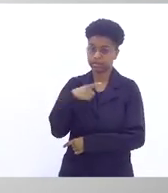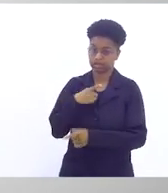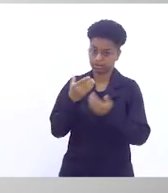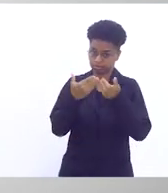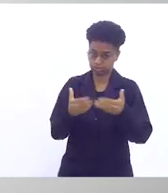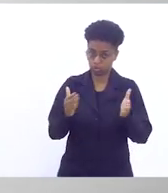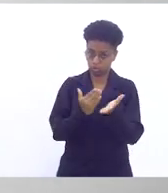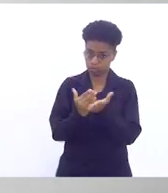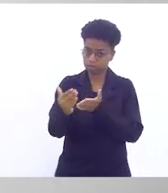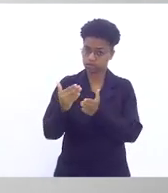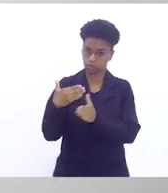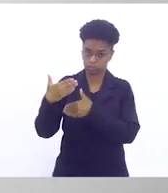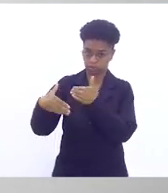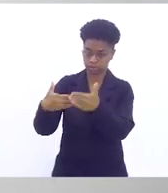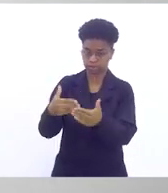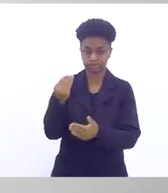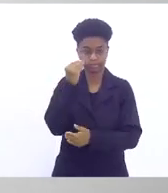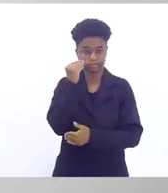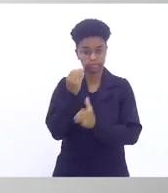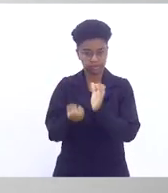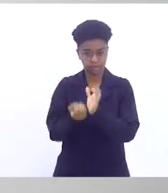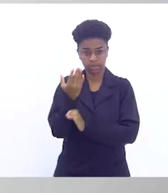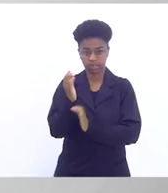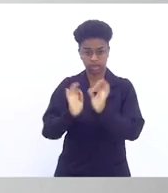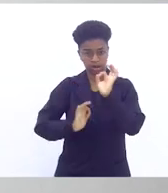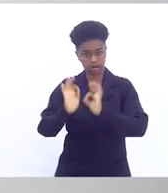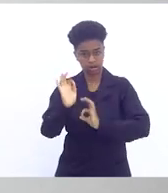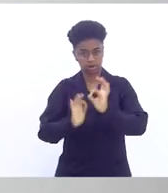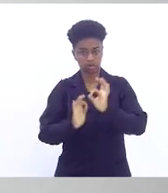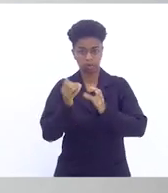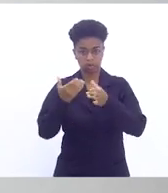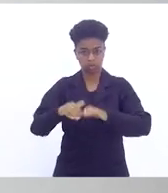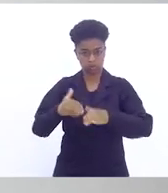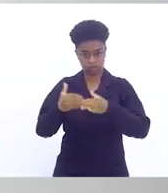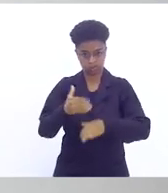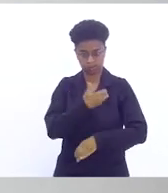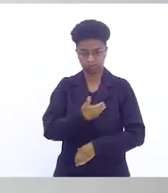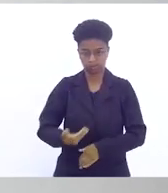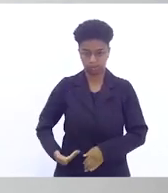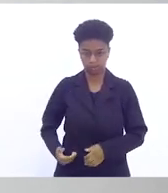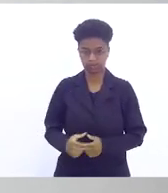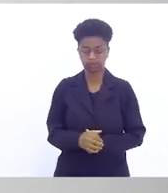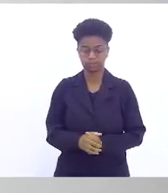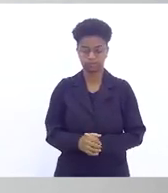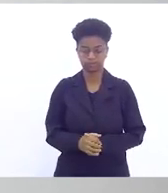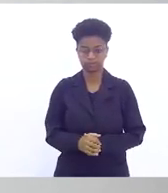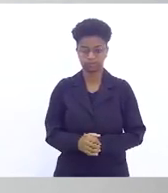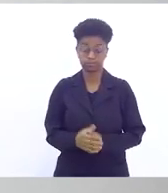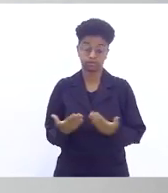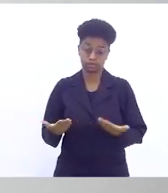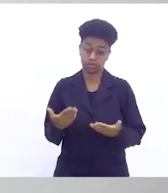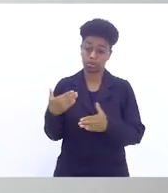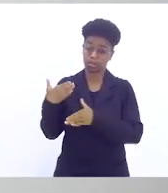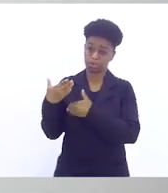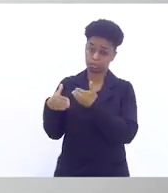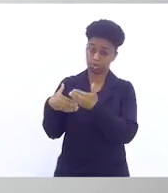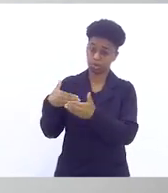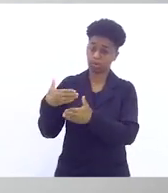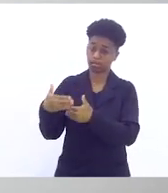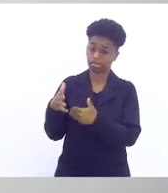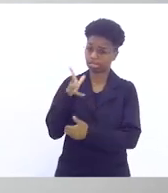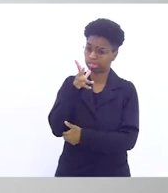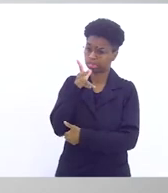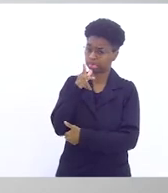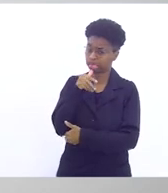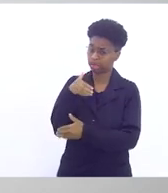não é para elaboração para elaboração no concurso público esse processo veio caminhando muito